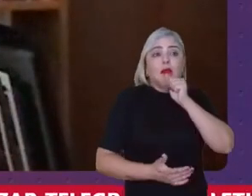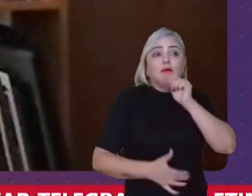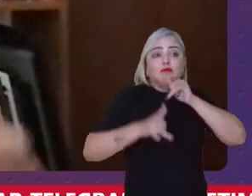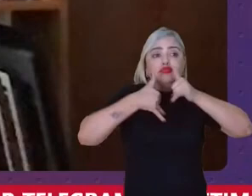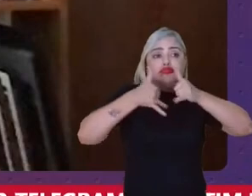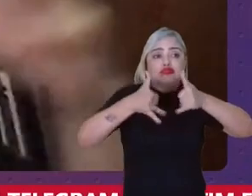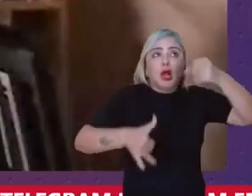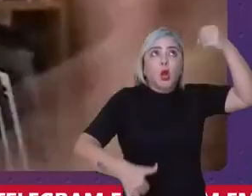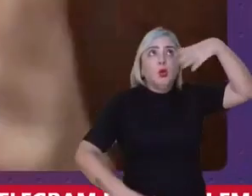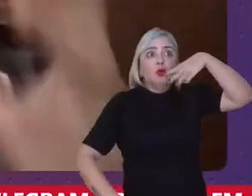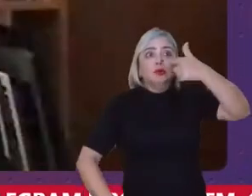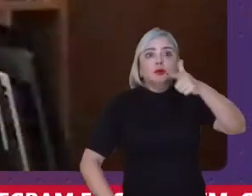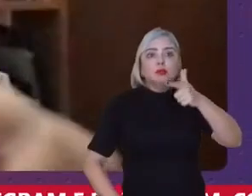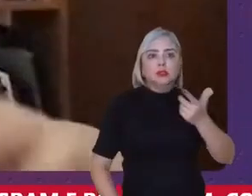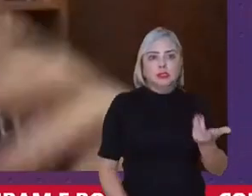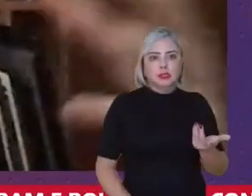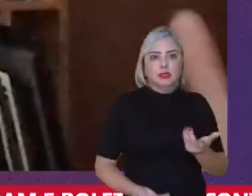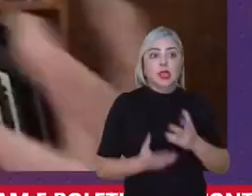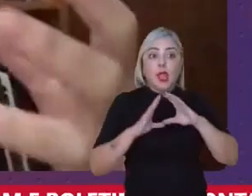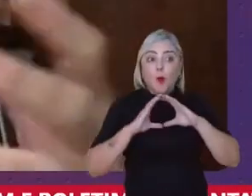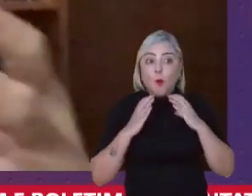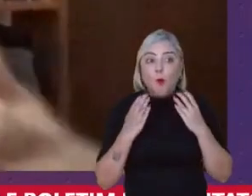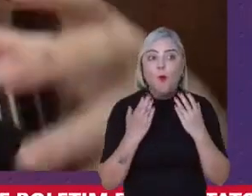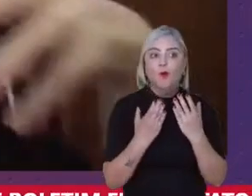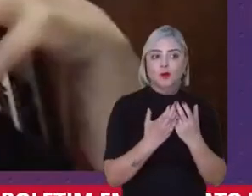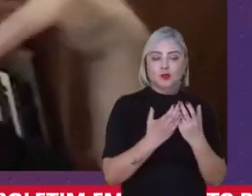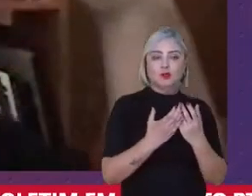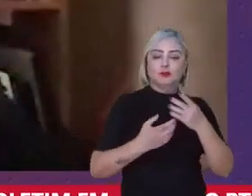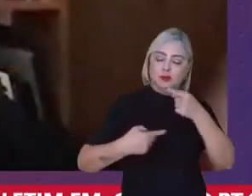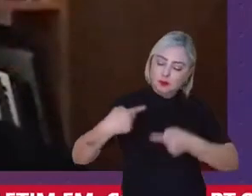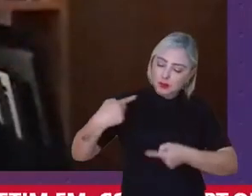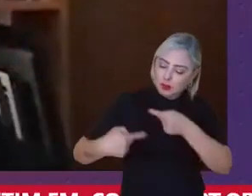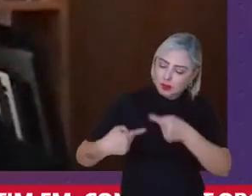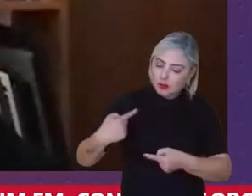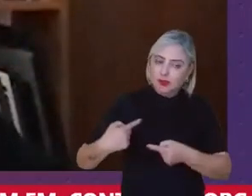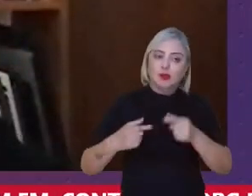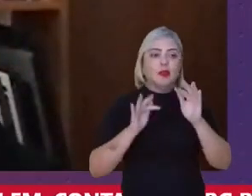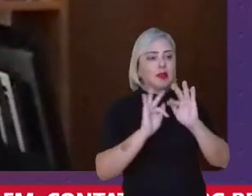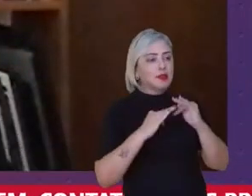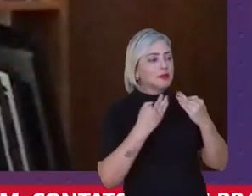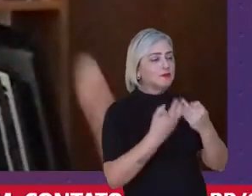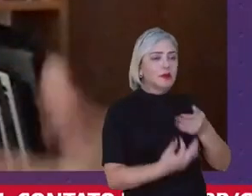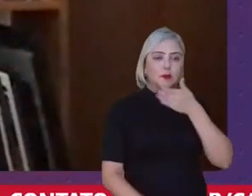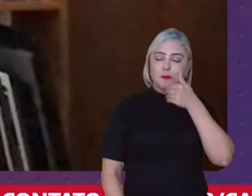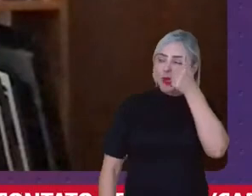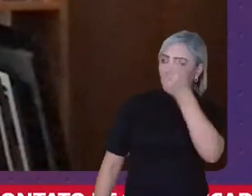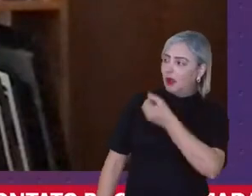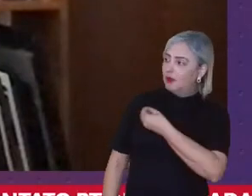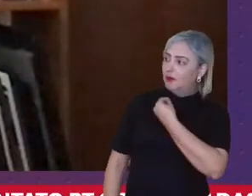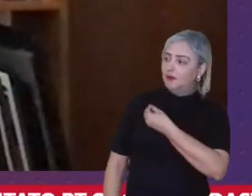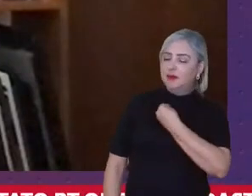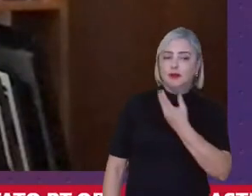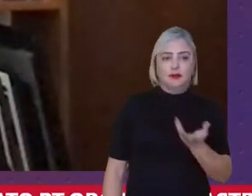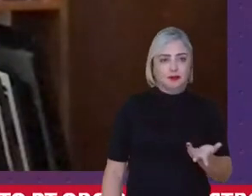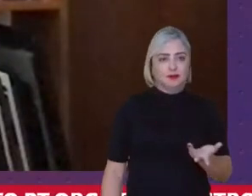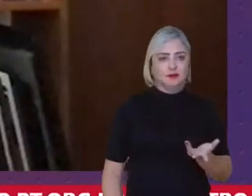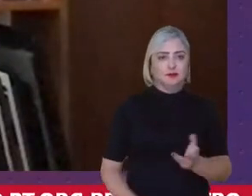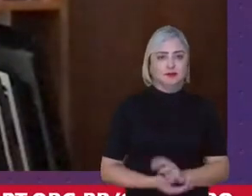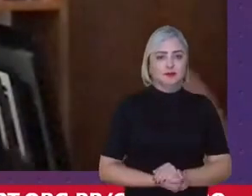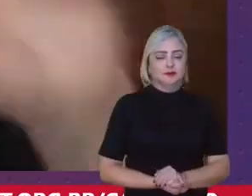né? Então, é um conjunto, como eu falei, é um conjunto de políticas que faz com que essa família tenha melhorado de vida, né?